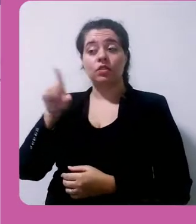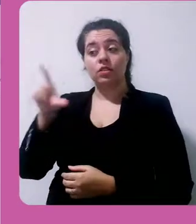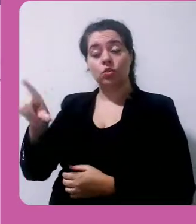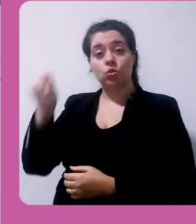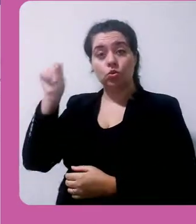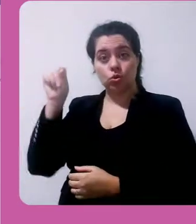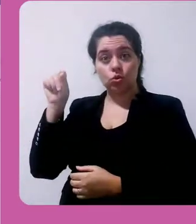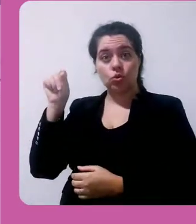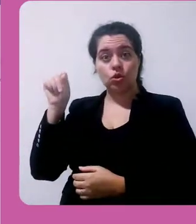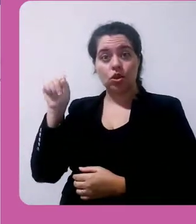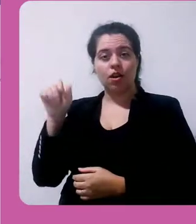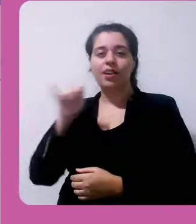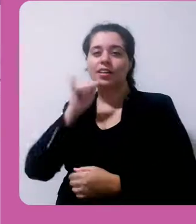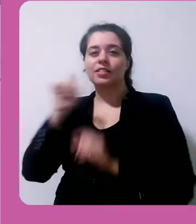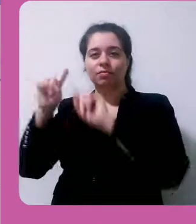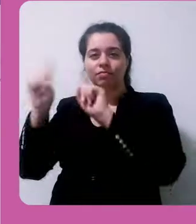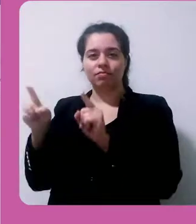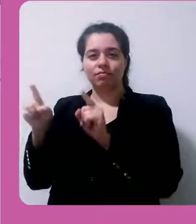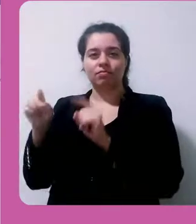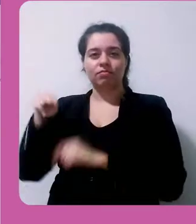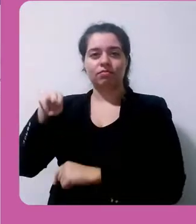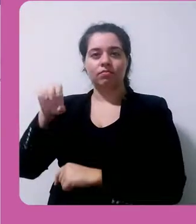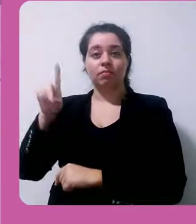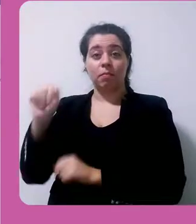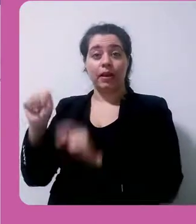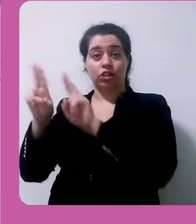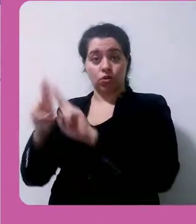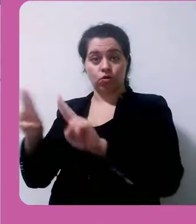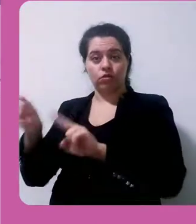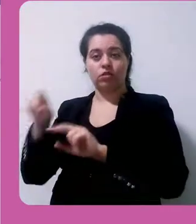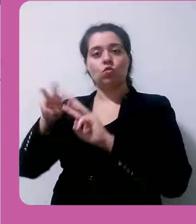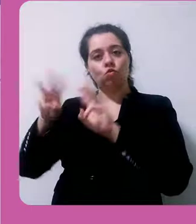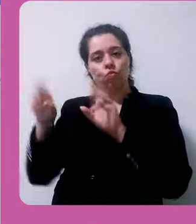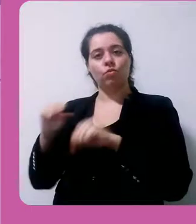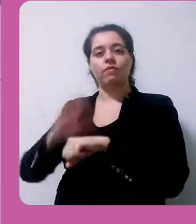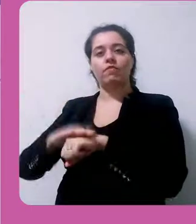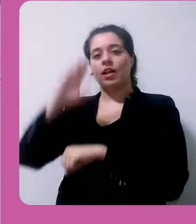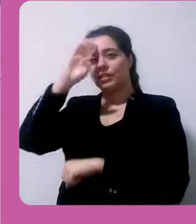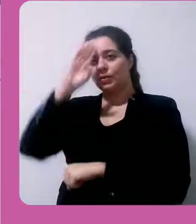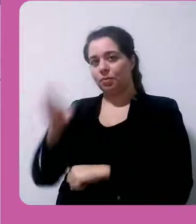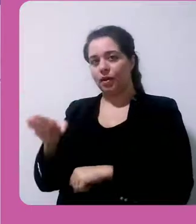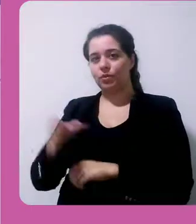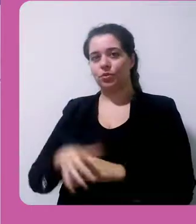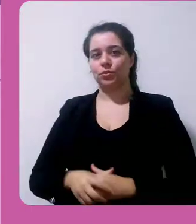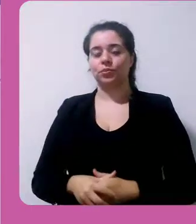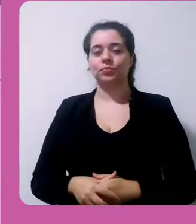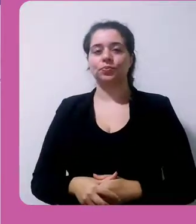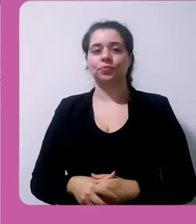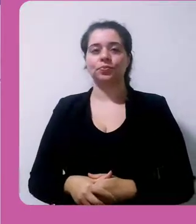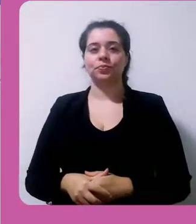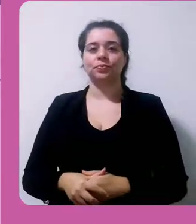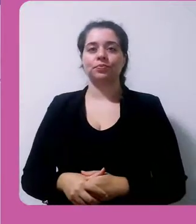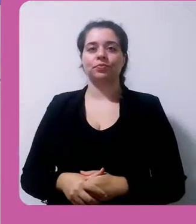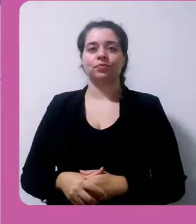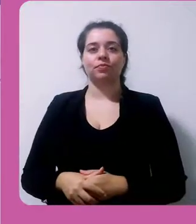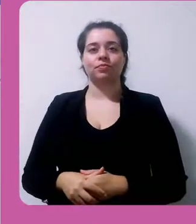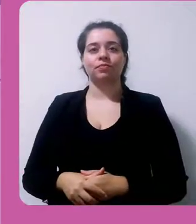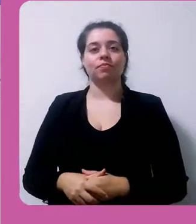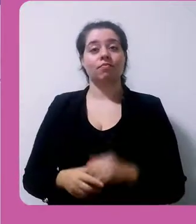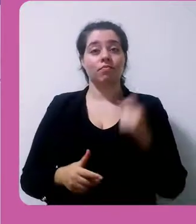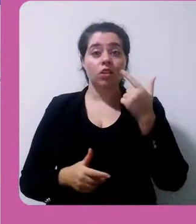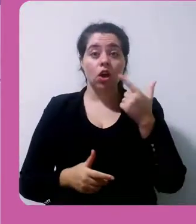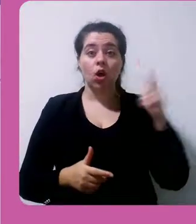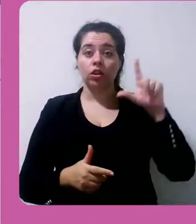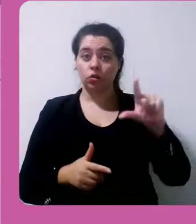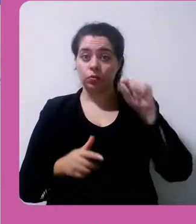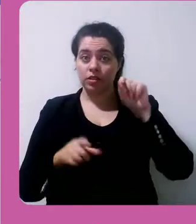faz isso automaticamente para você. Bom, outra opção que nós precisamos ter em mente é essa opção